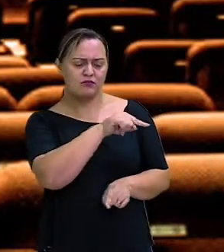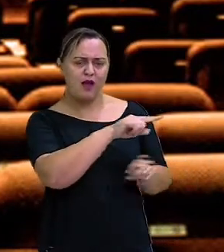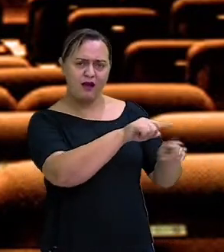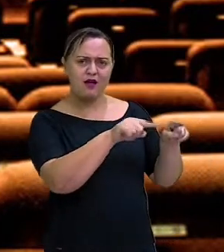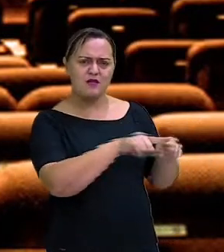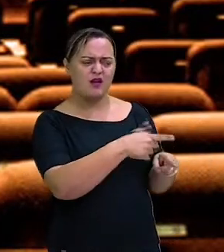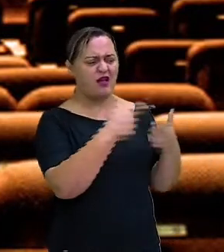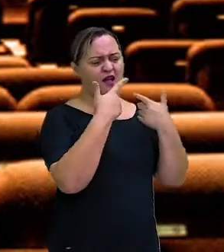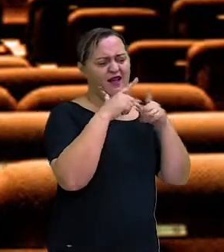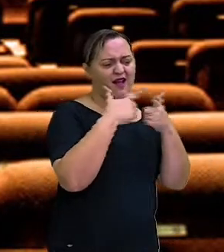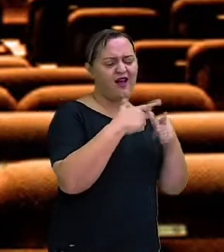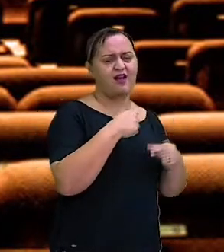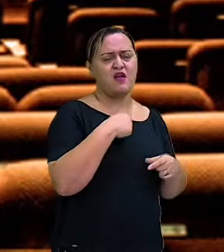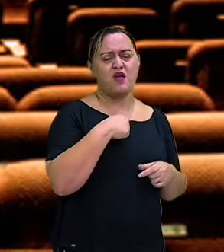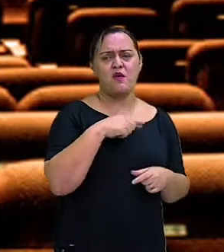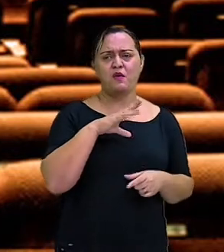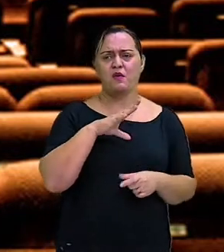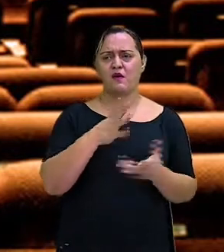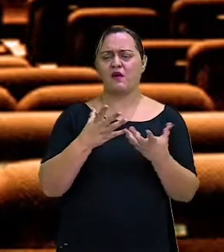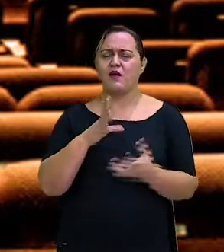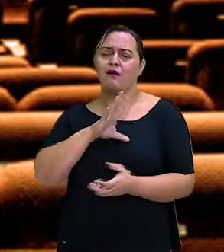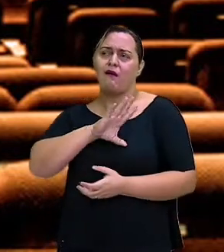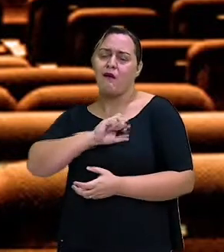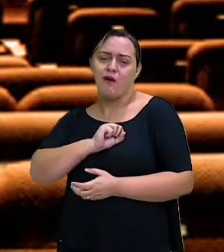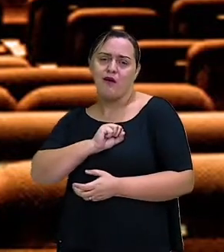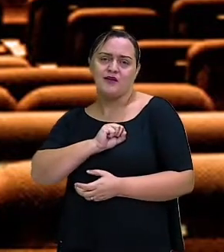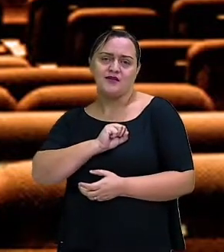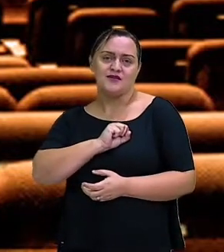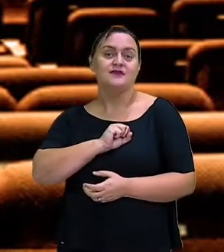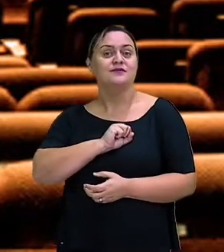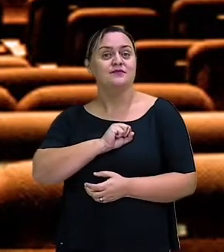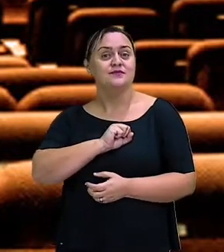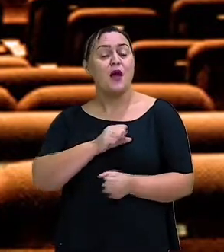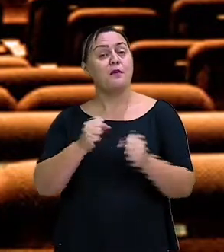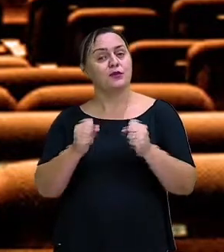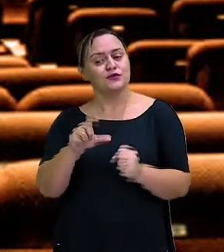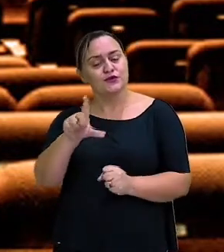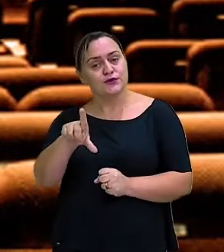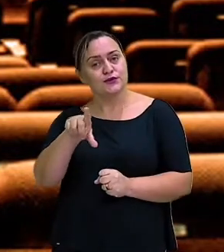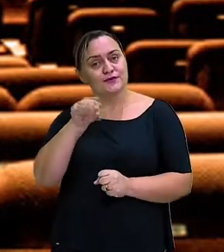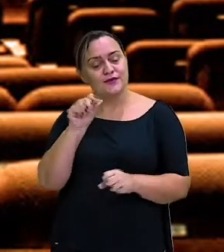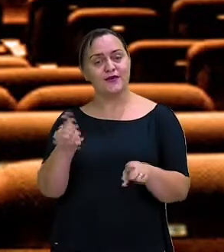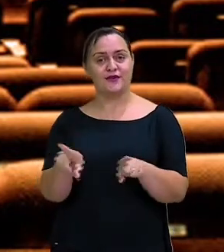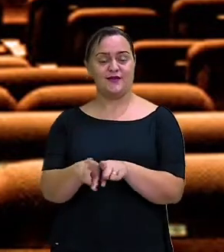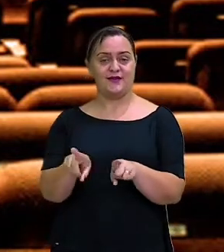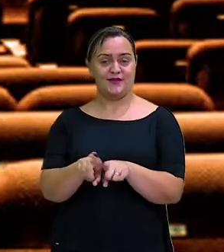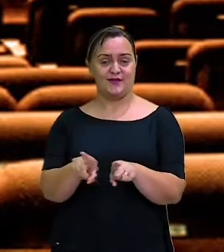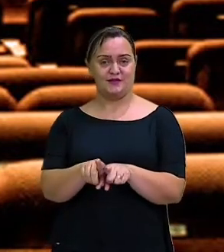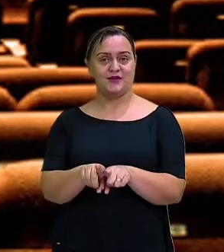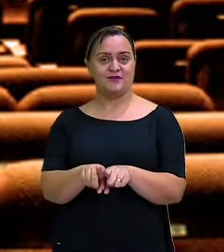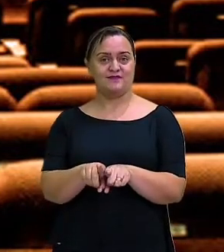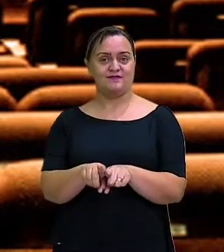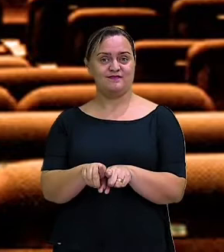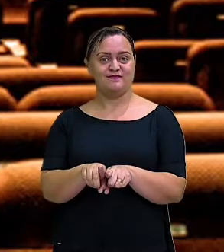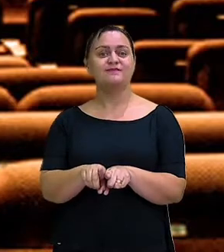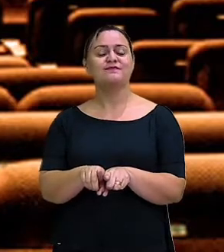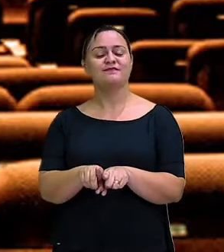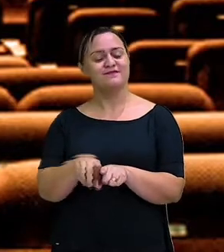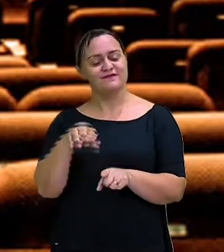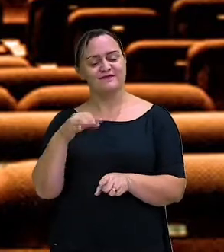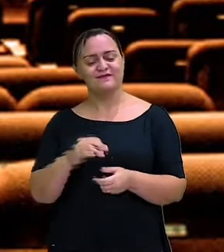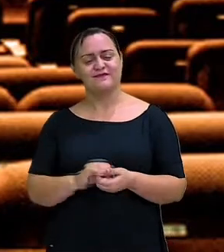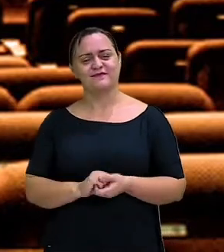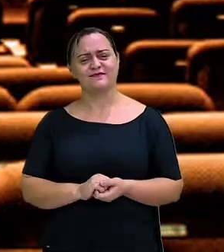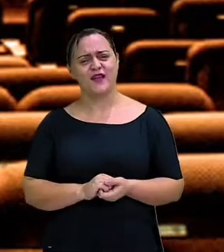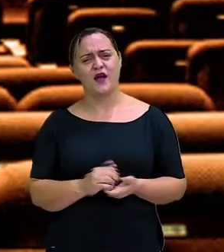Então, a opção também foi para o público. Quando a gente fala do cinema de BH, né, de Portugal,